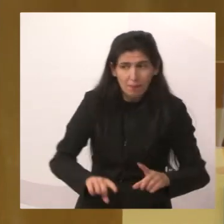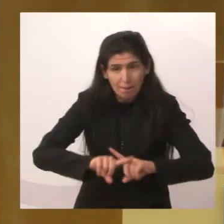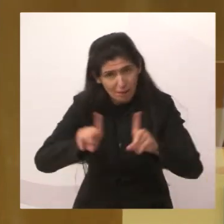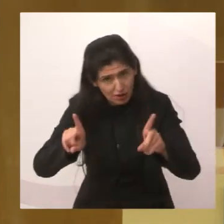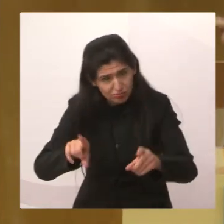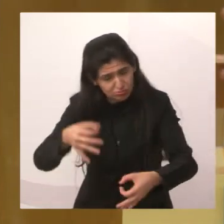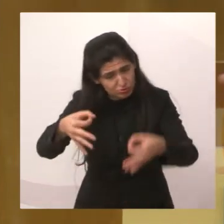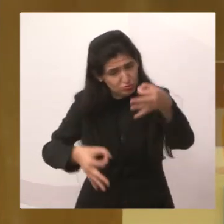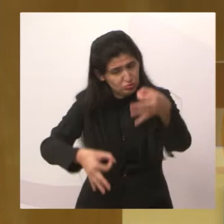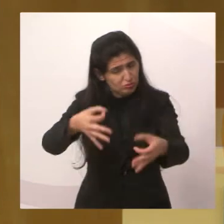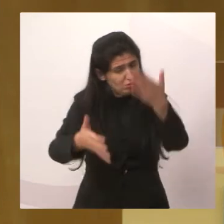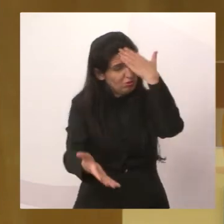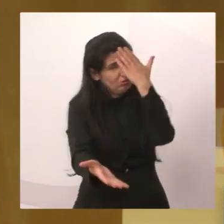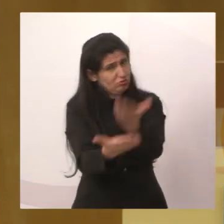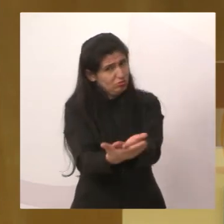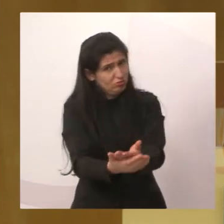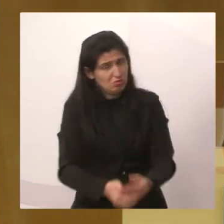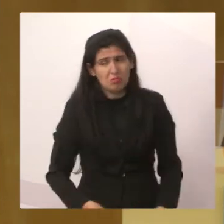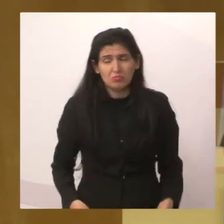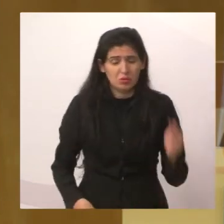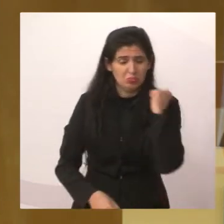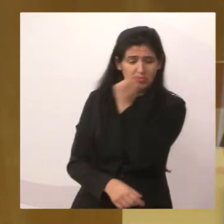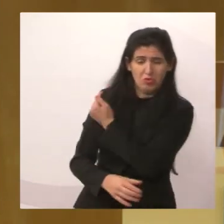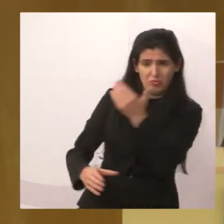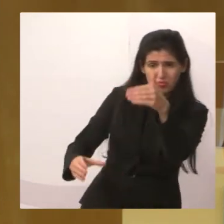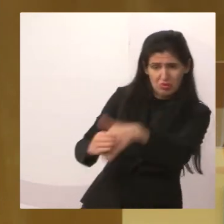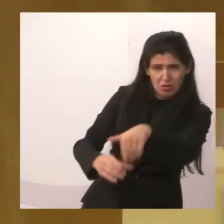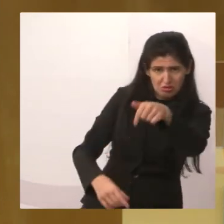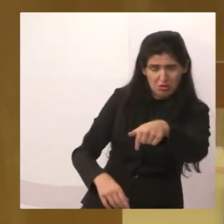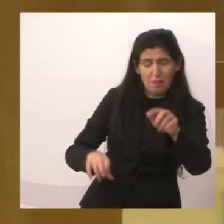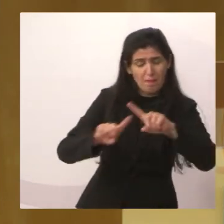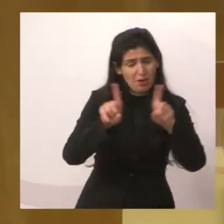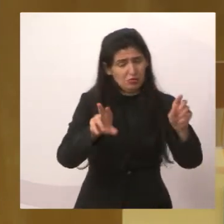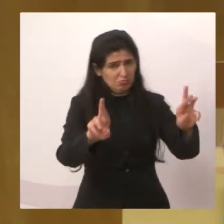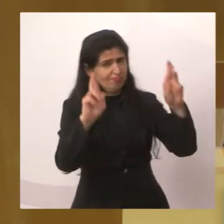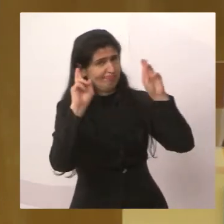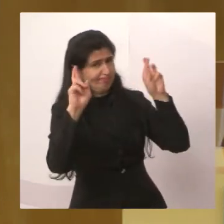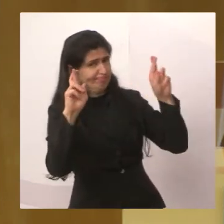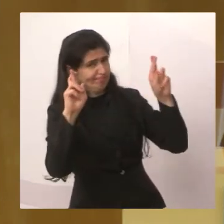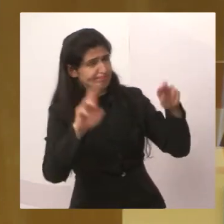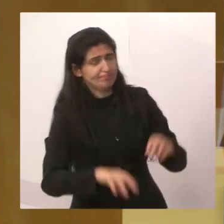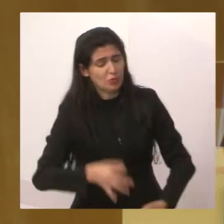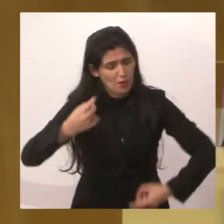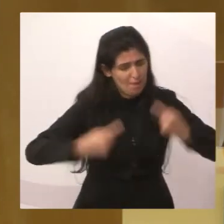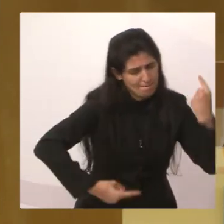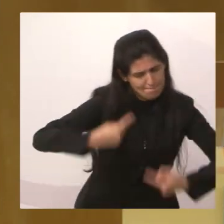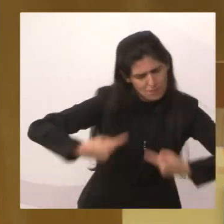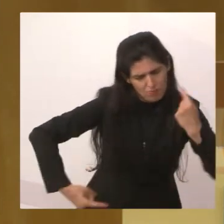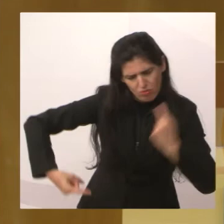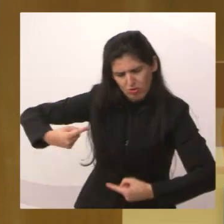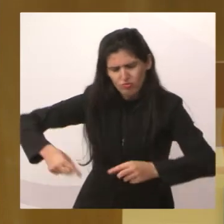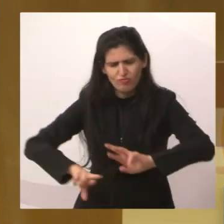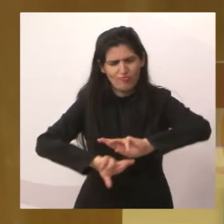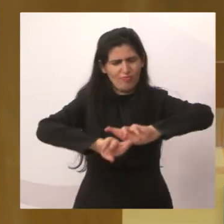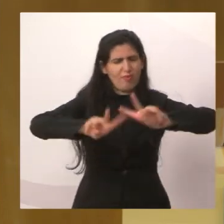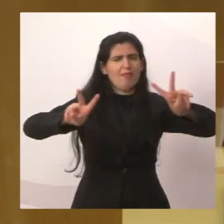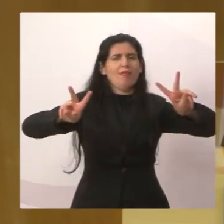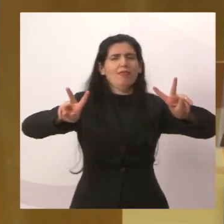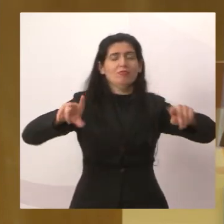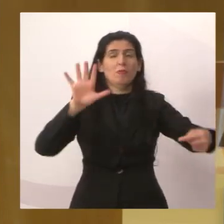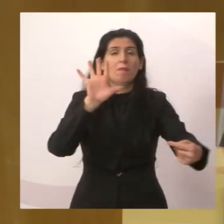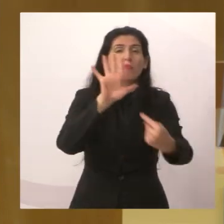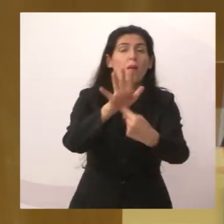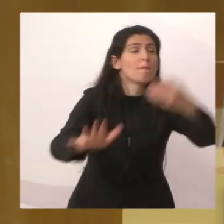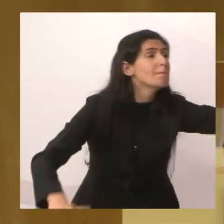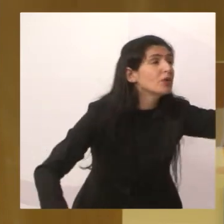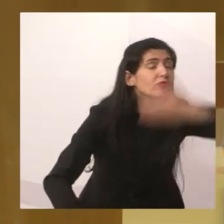vai estar votando aqui ou não, espero eu que daqui para frente a gente comece a fazer uma política diferente para mostrar para o povo e para a